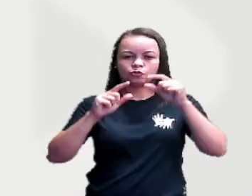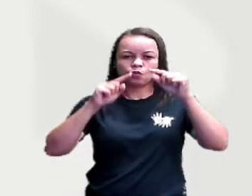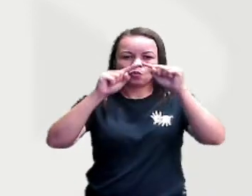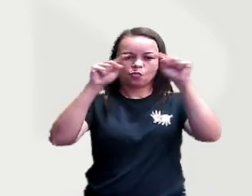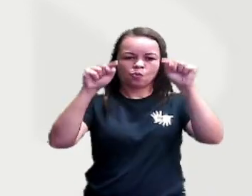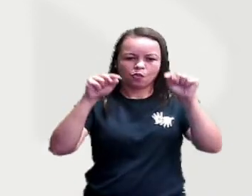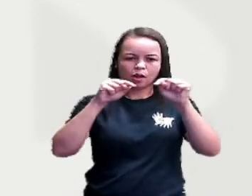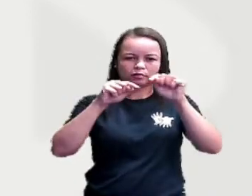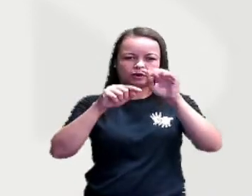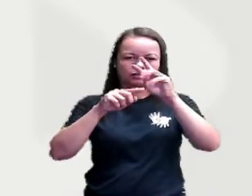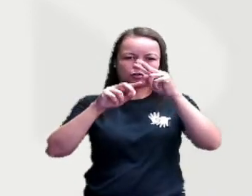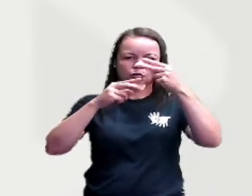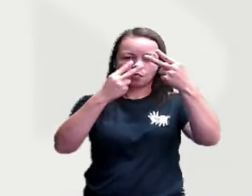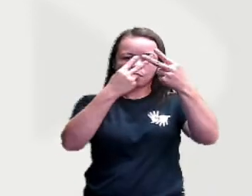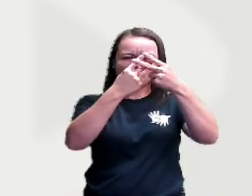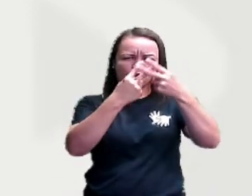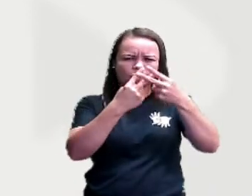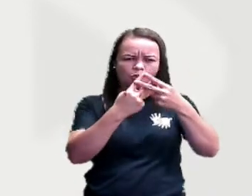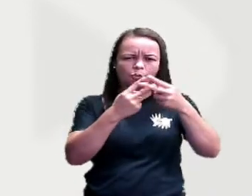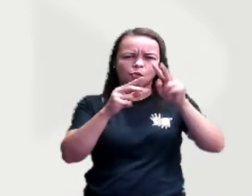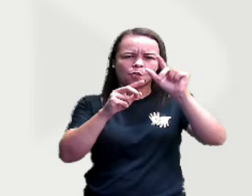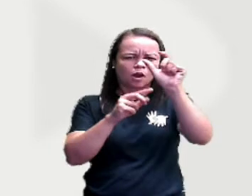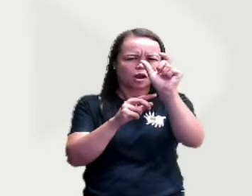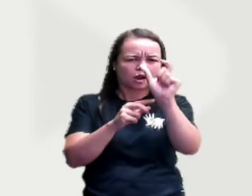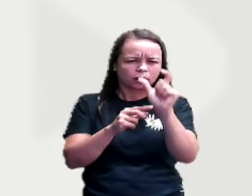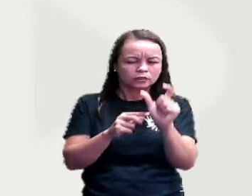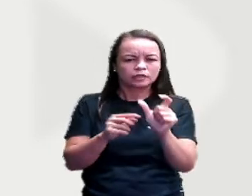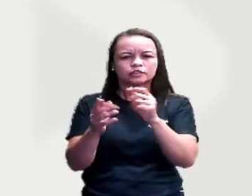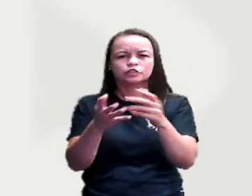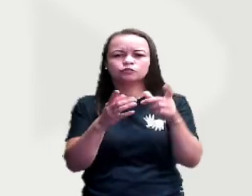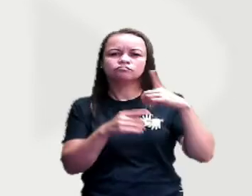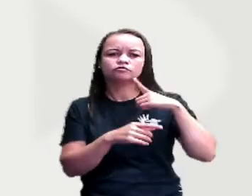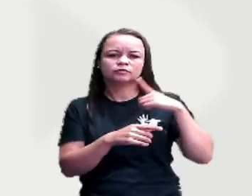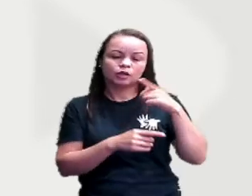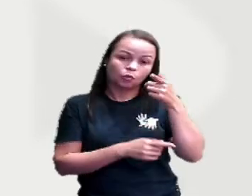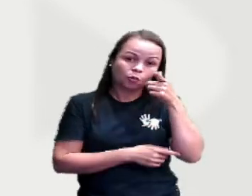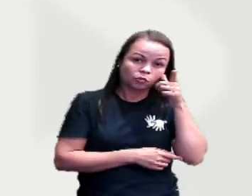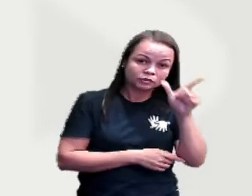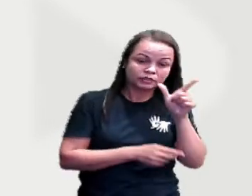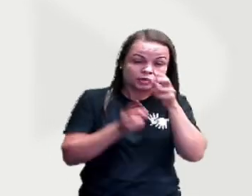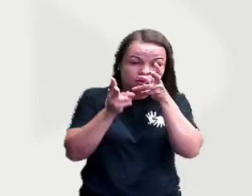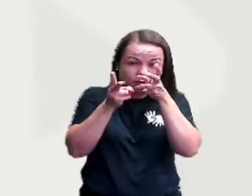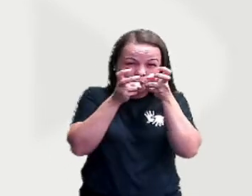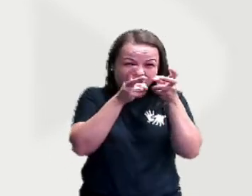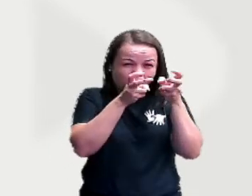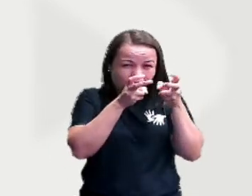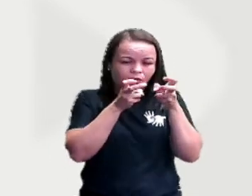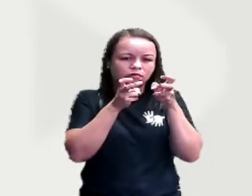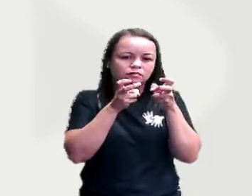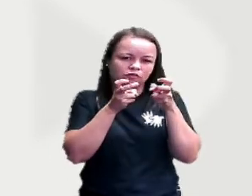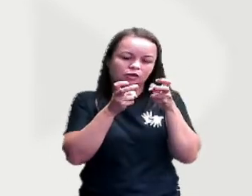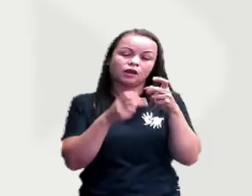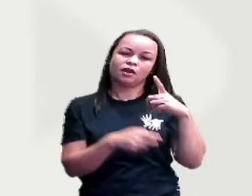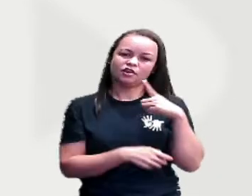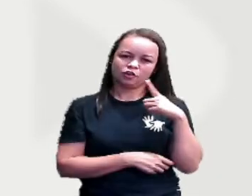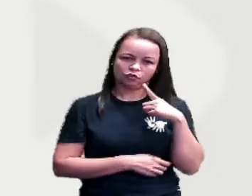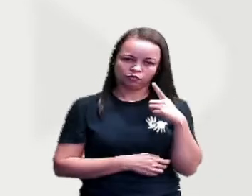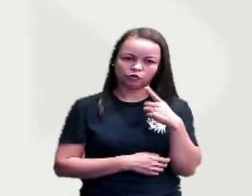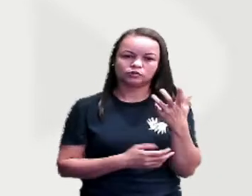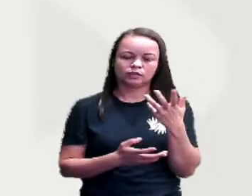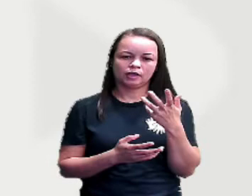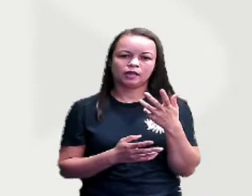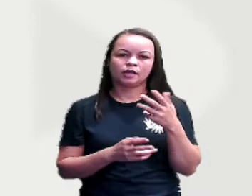aí, tá vendo? Esses quadradinhos que tem. Se a gente conseguir observar, eu vou ter na